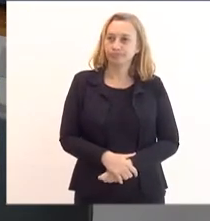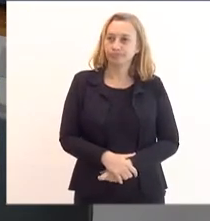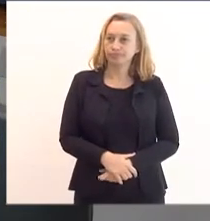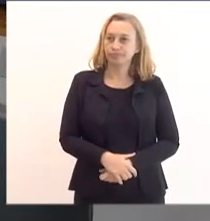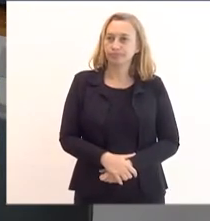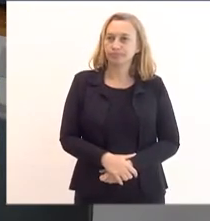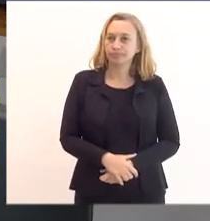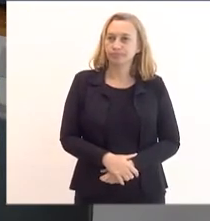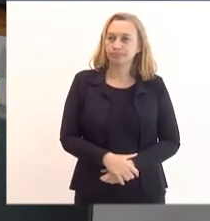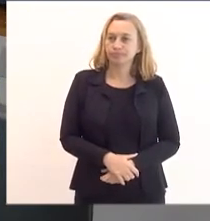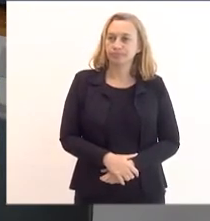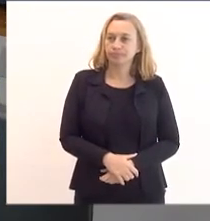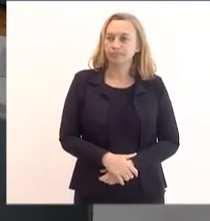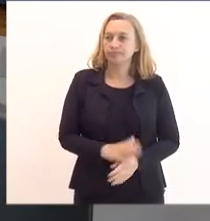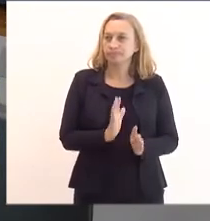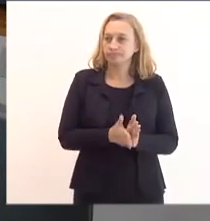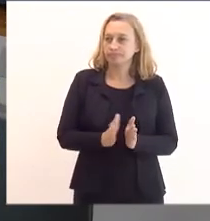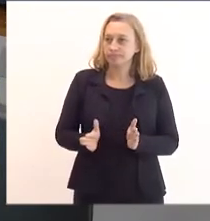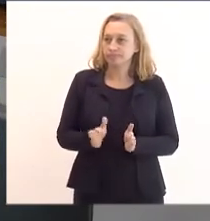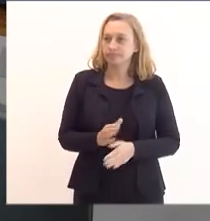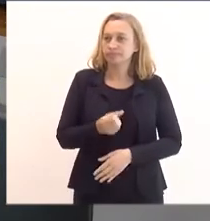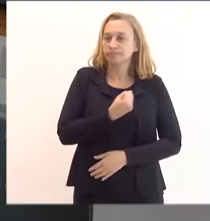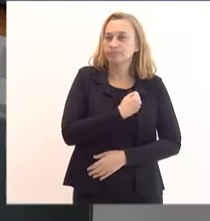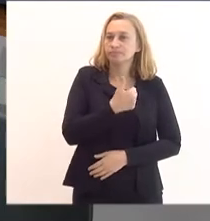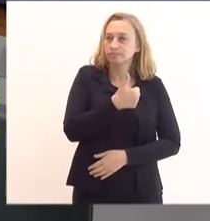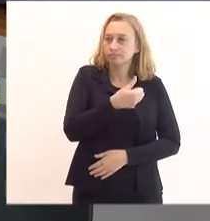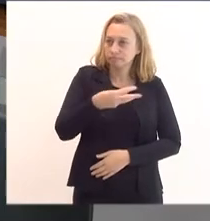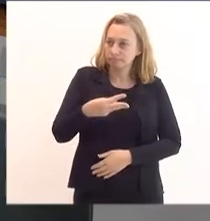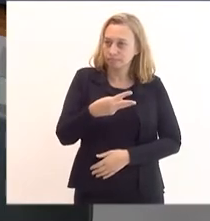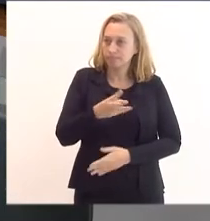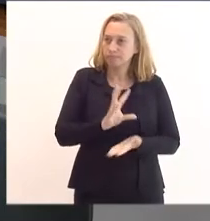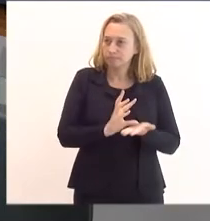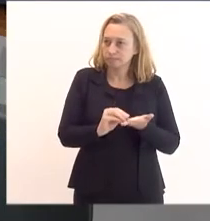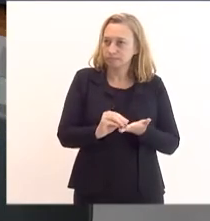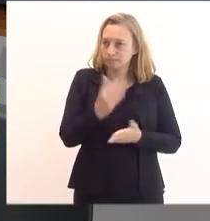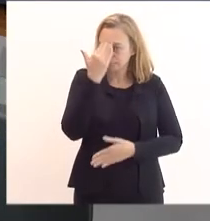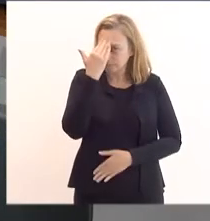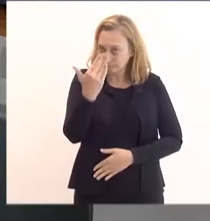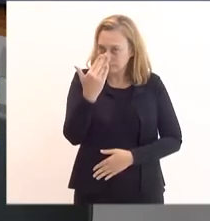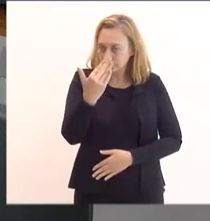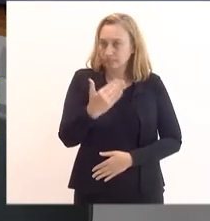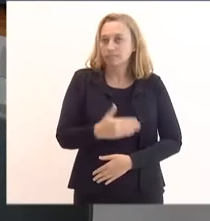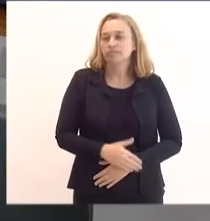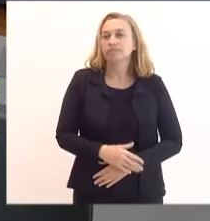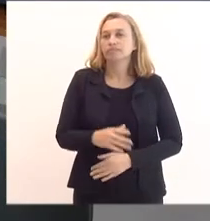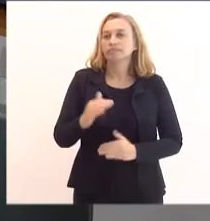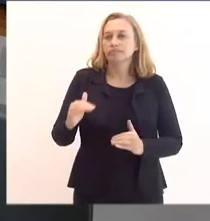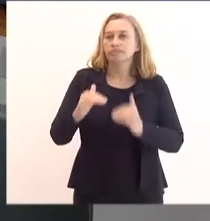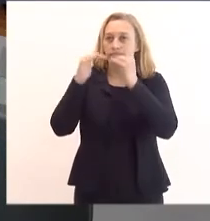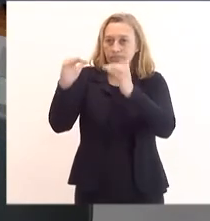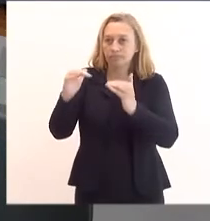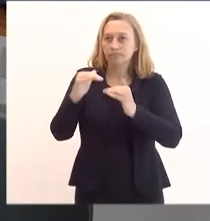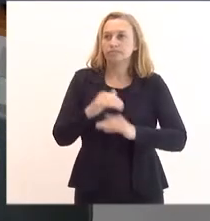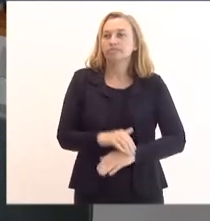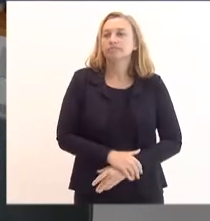também fazer a inversão de ordem do número 13 da pauta, agradeço a Vossa Excelência, meu requerimento é nesse sentido.